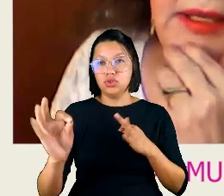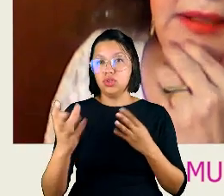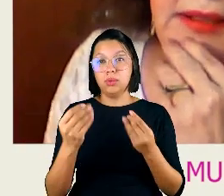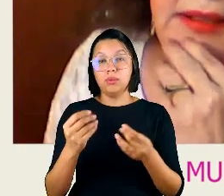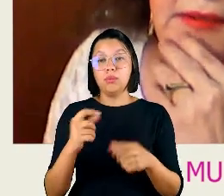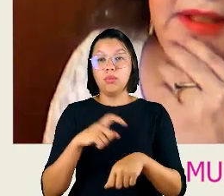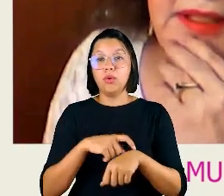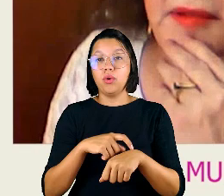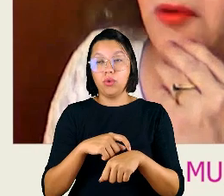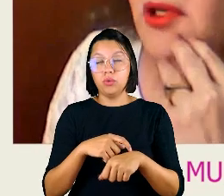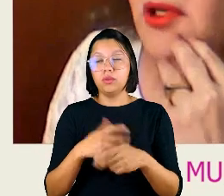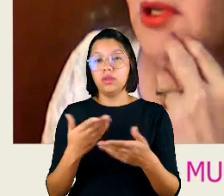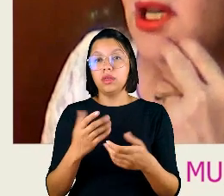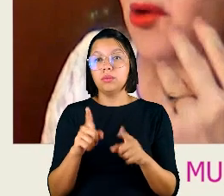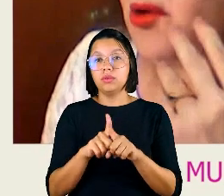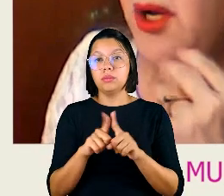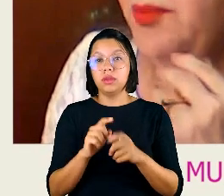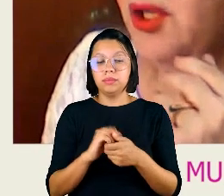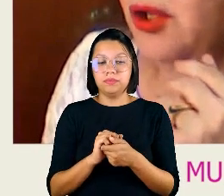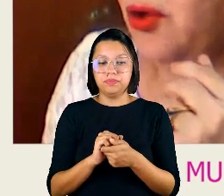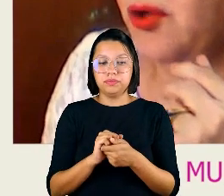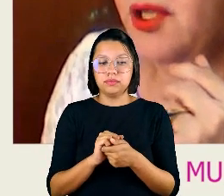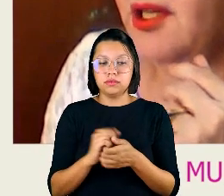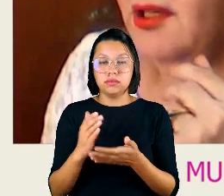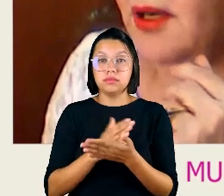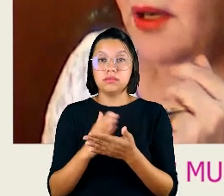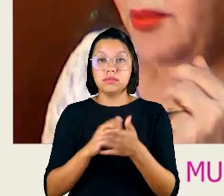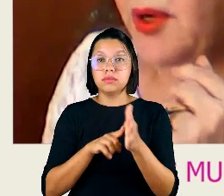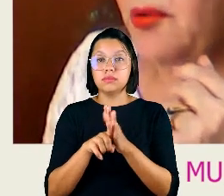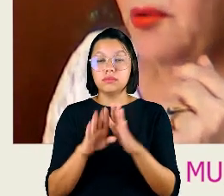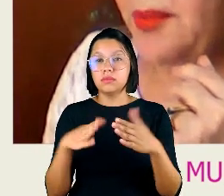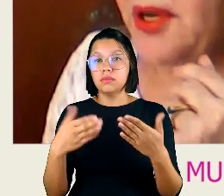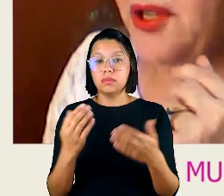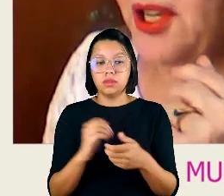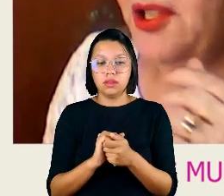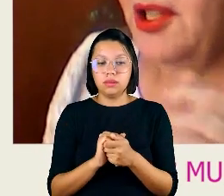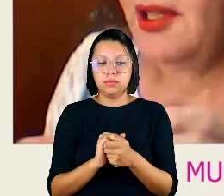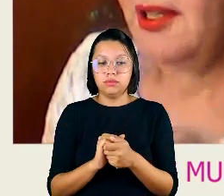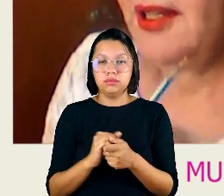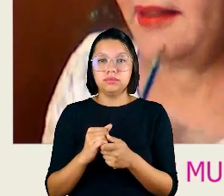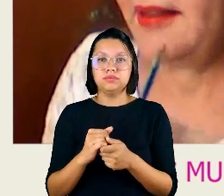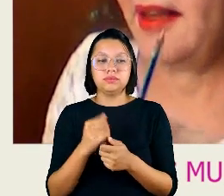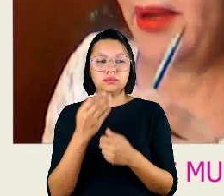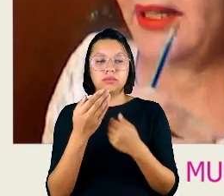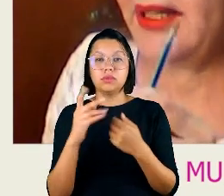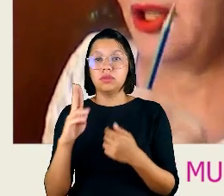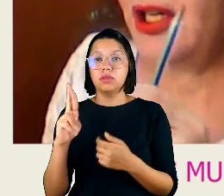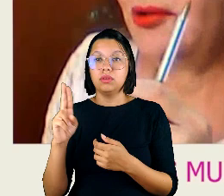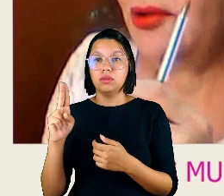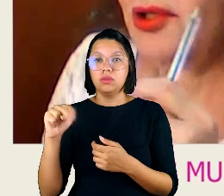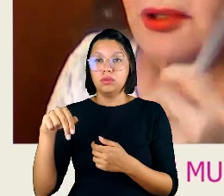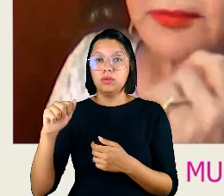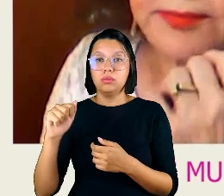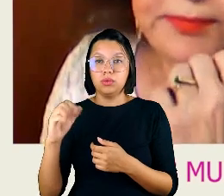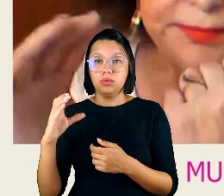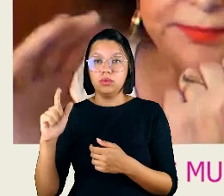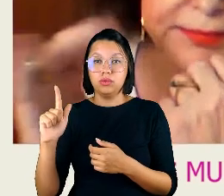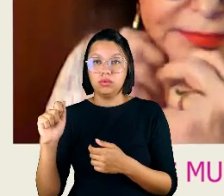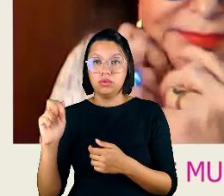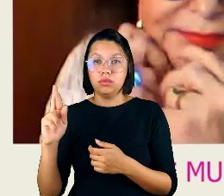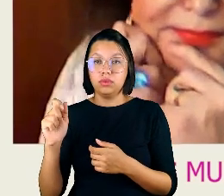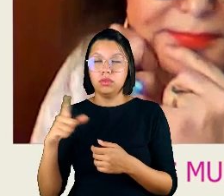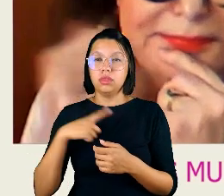também, algumas questões, então, tanto da Bruna quanto da Clara. Acho que tem uma questão,